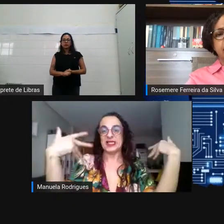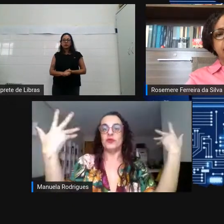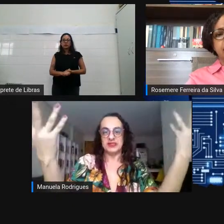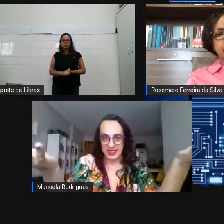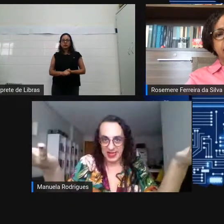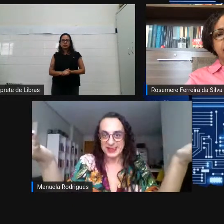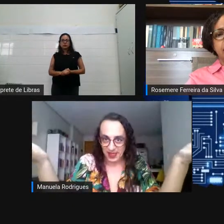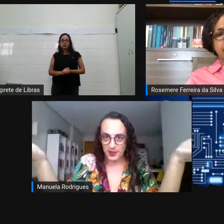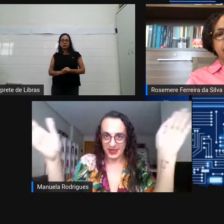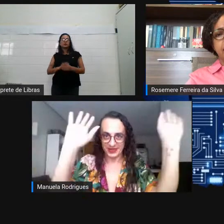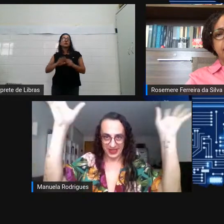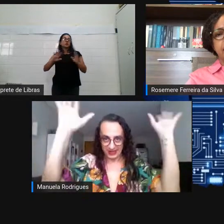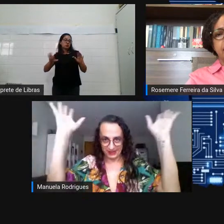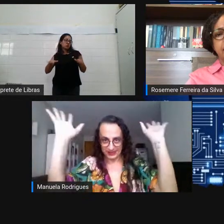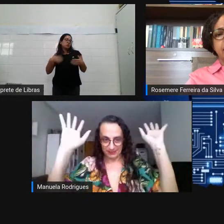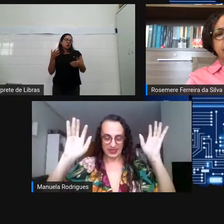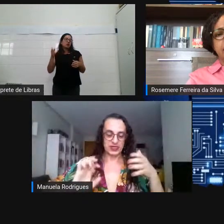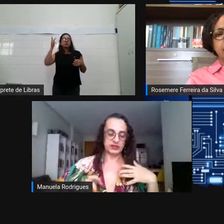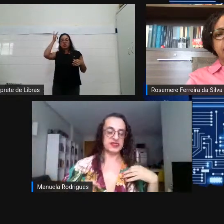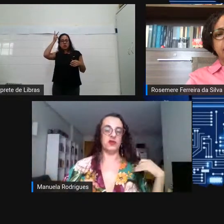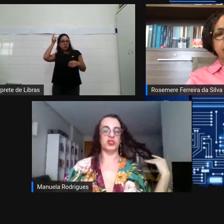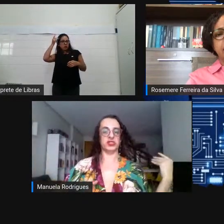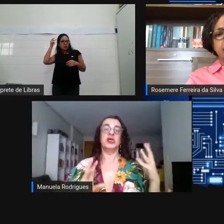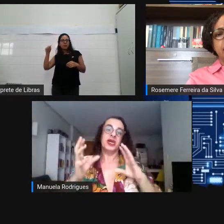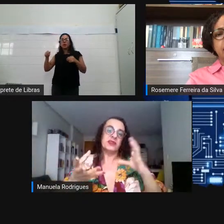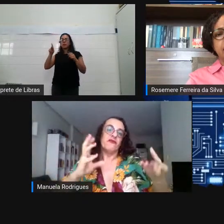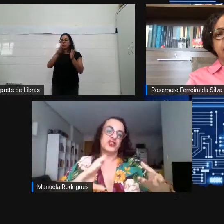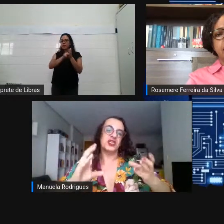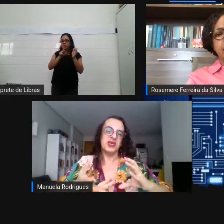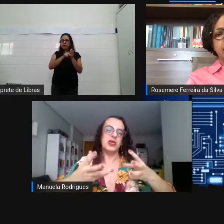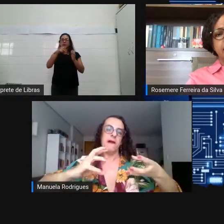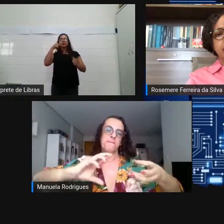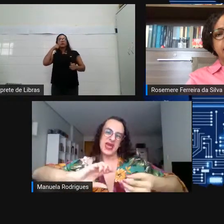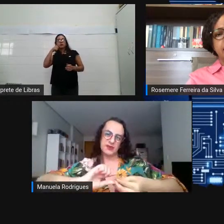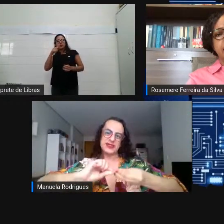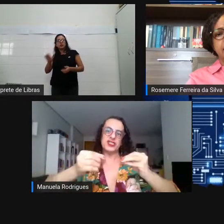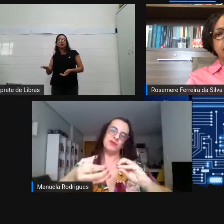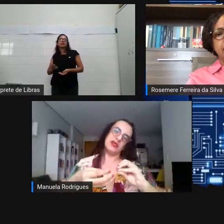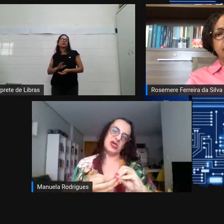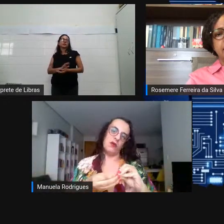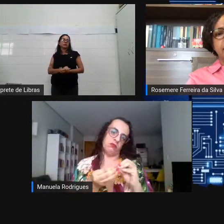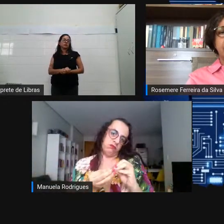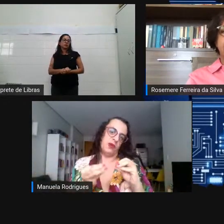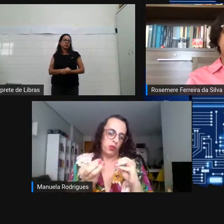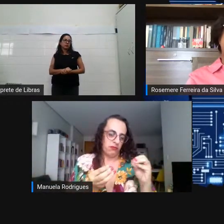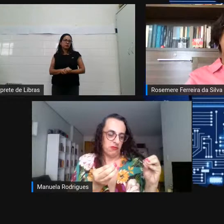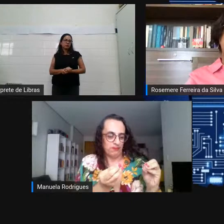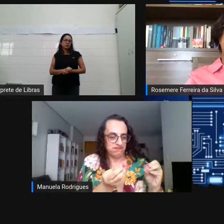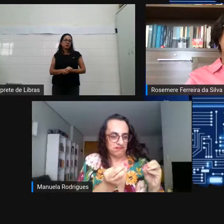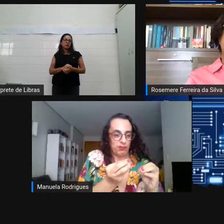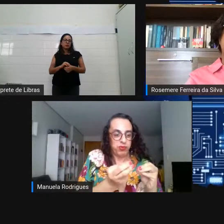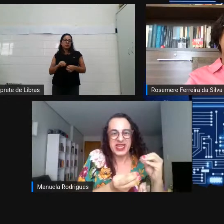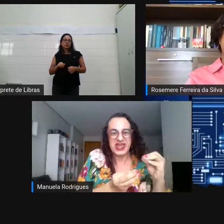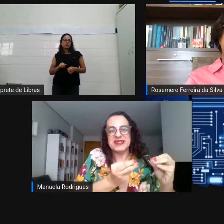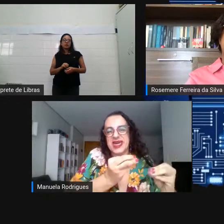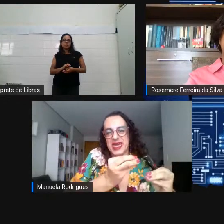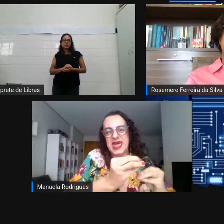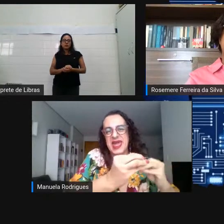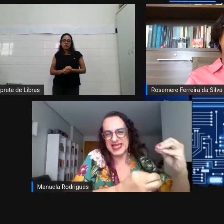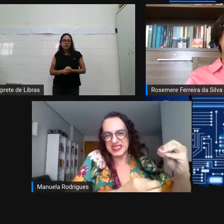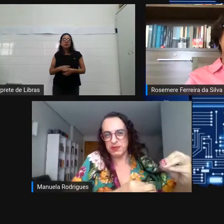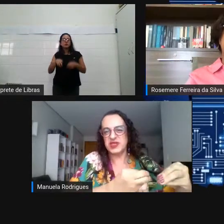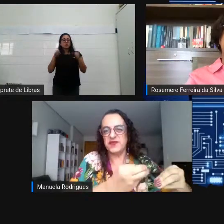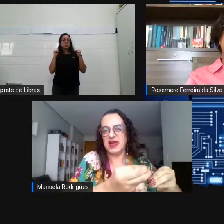já que a natureza dela é ser mãe, né? Pensando nas lógicas. Então, veja que, mesmo essa dimensão, que poderia